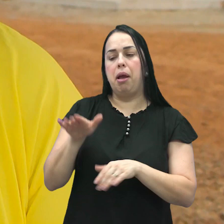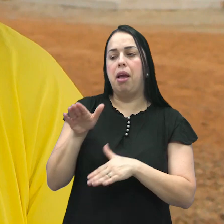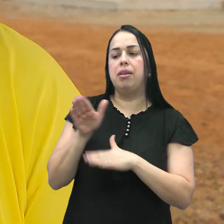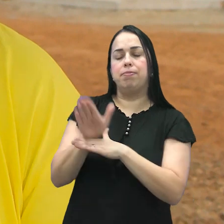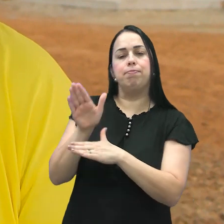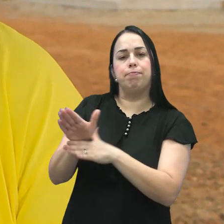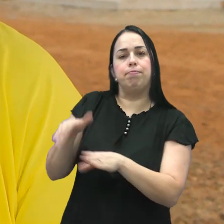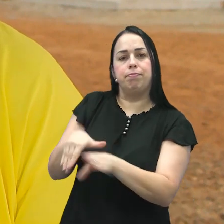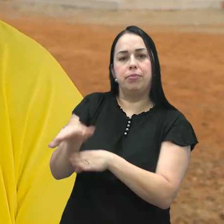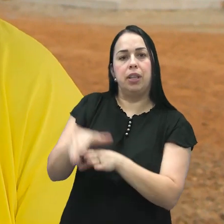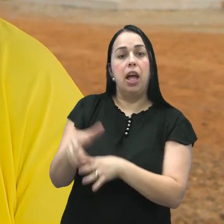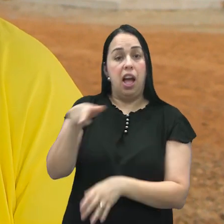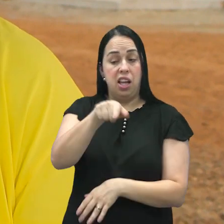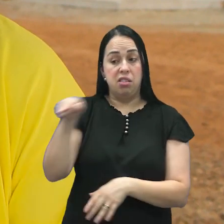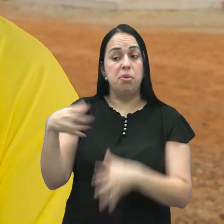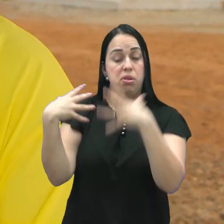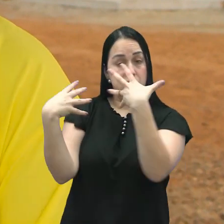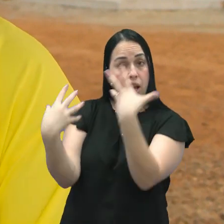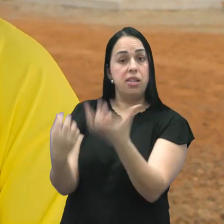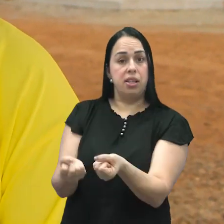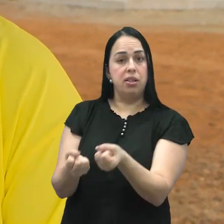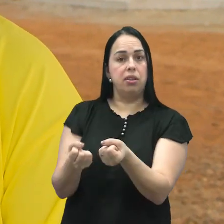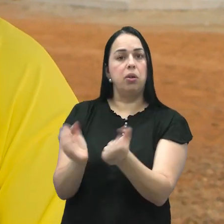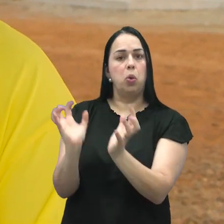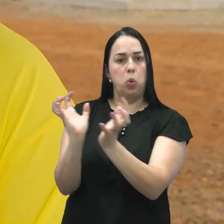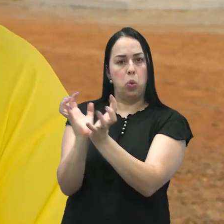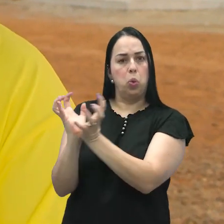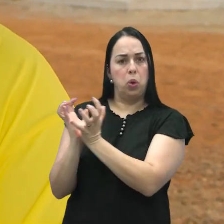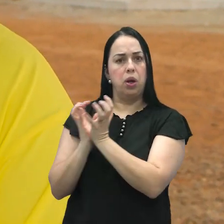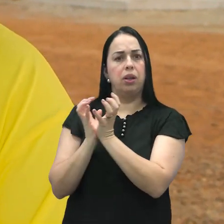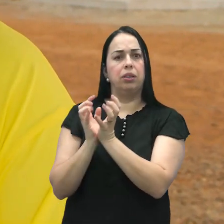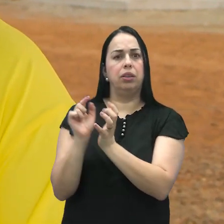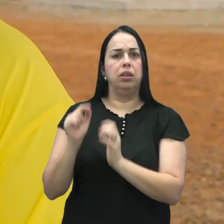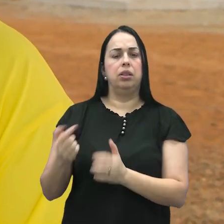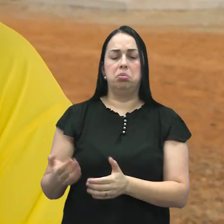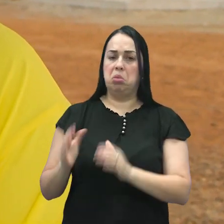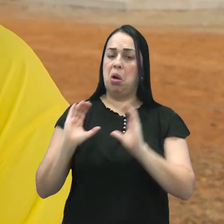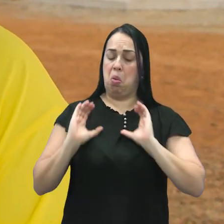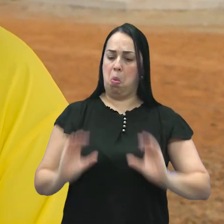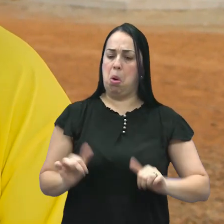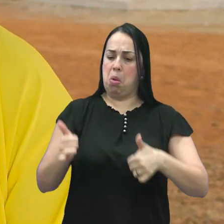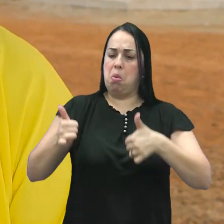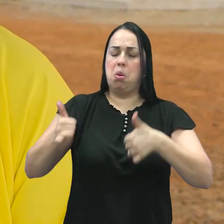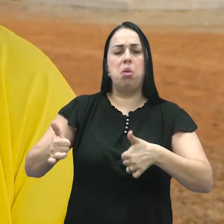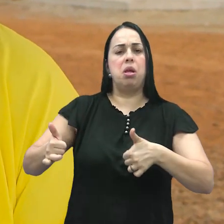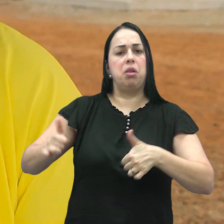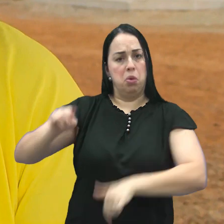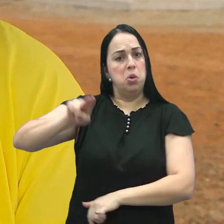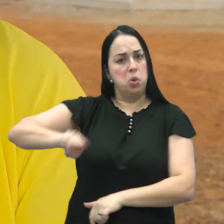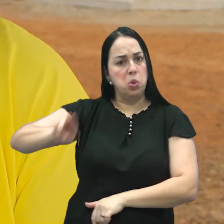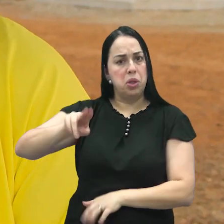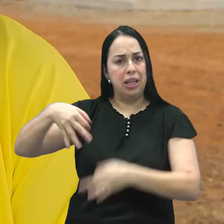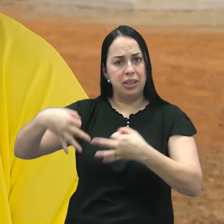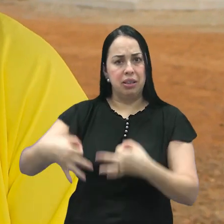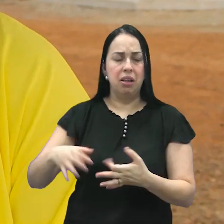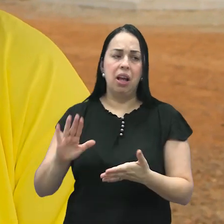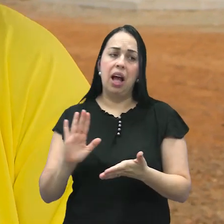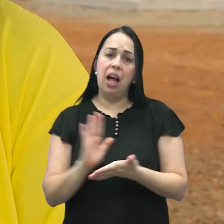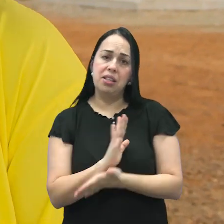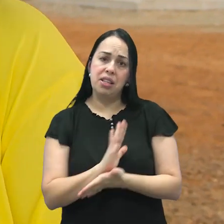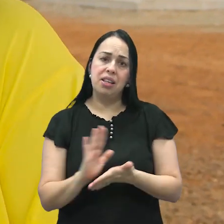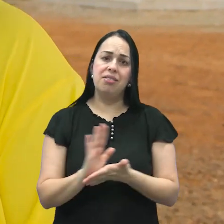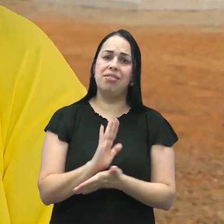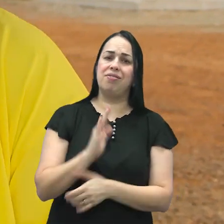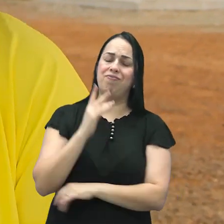da gente poder implantar isso. Então a galera adere bem e o time se comporta bem no uso,